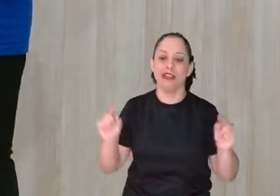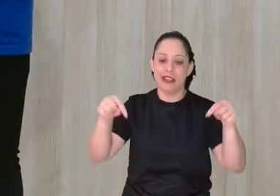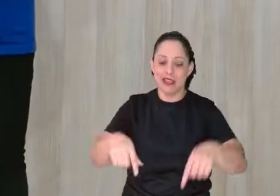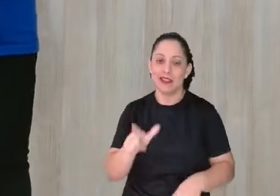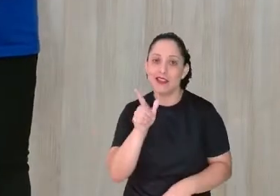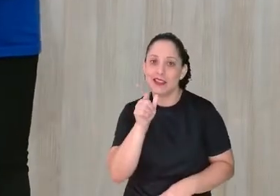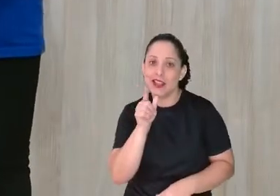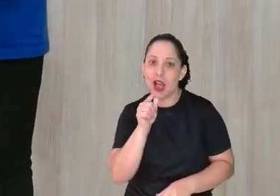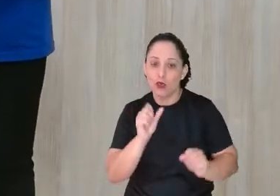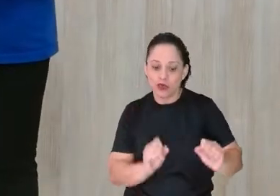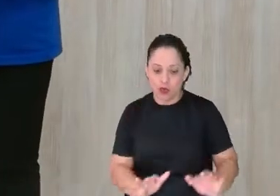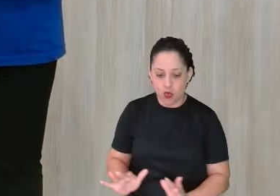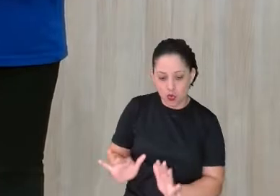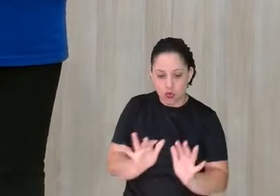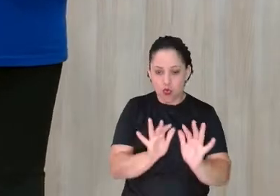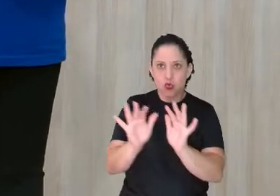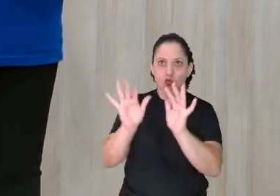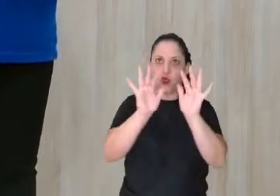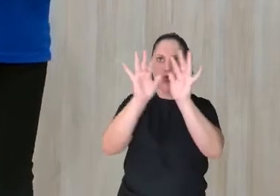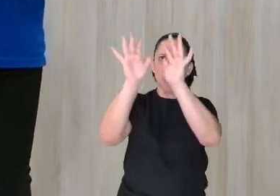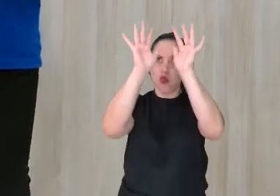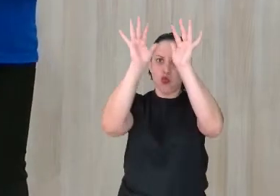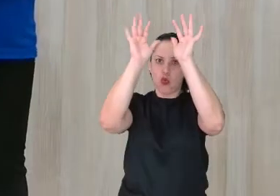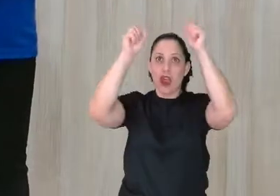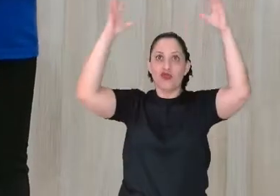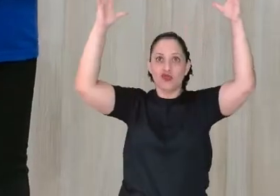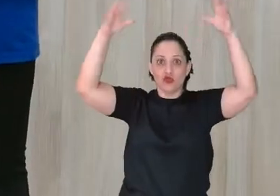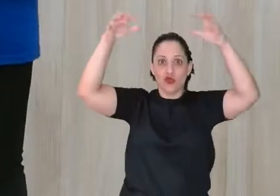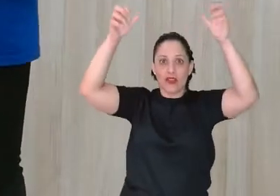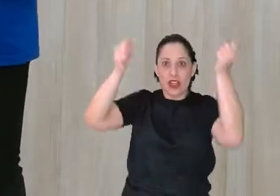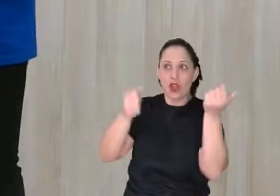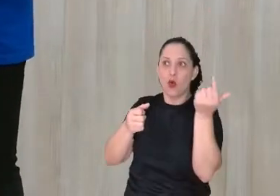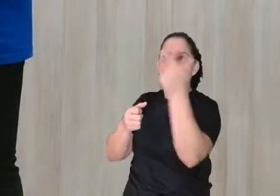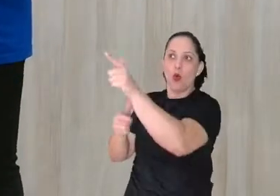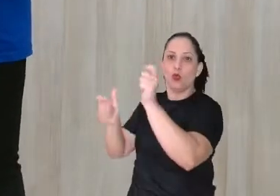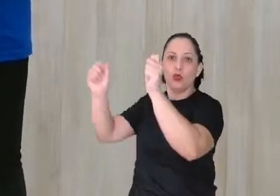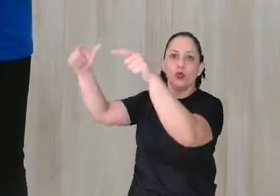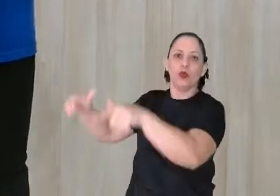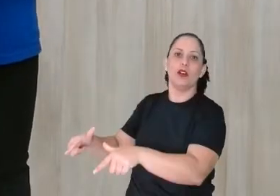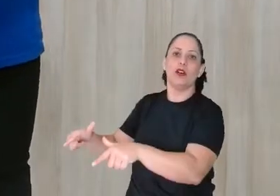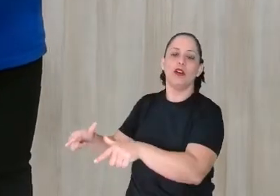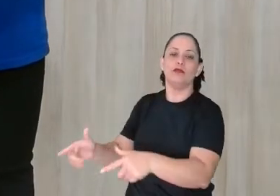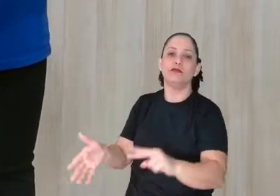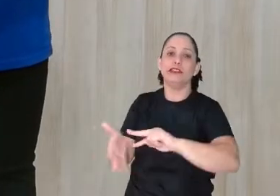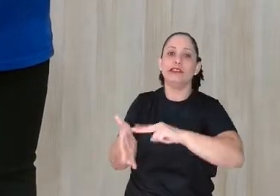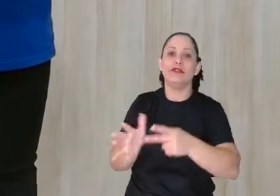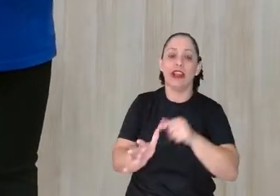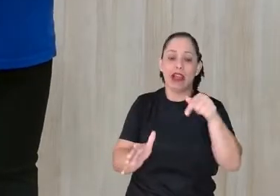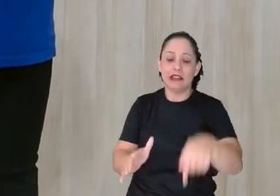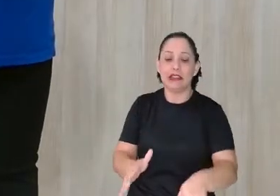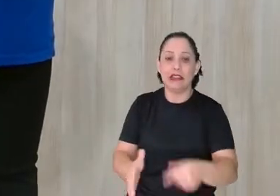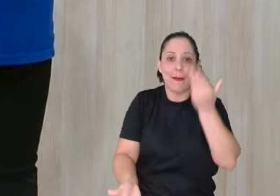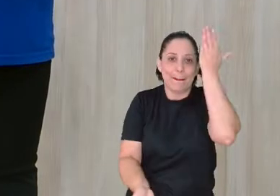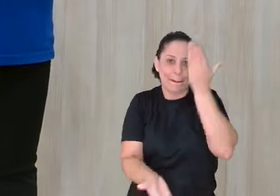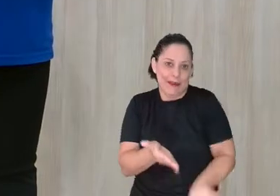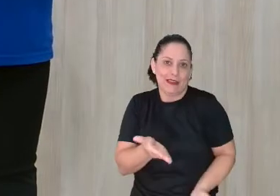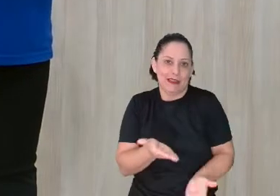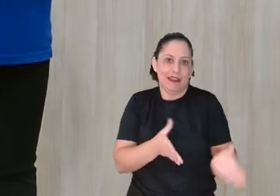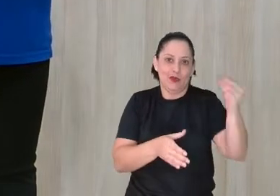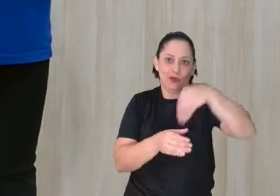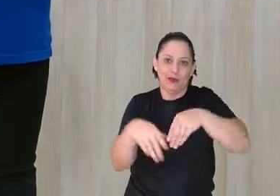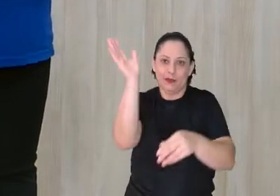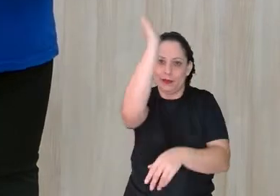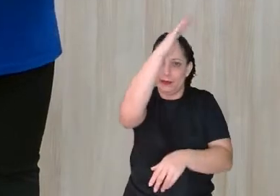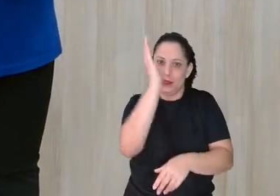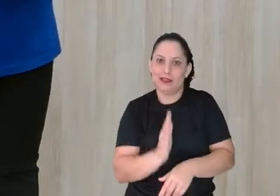todas sendo evaporadas e indo cair, chover em outro local, nós estamos perdendo a reserva, e isso a gente vai sentir,